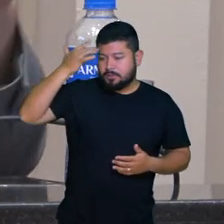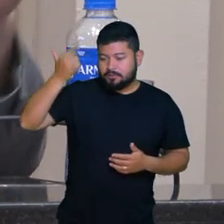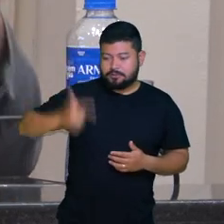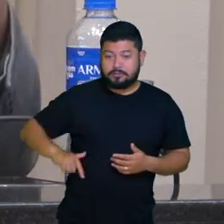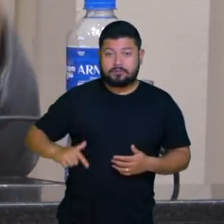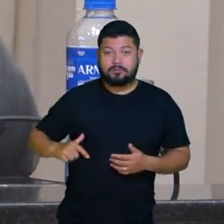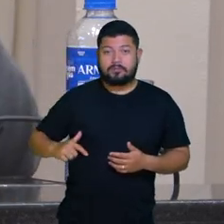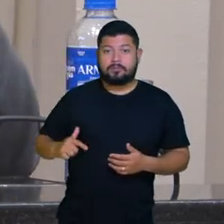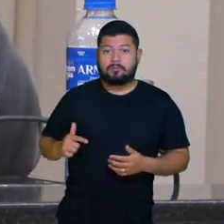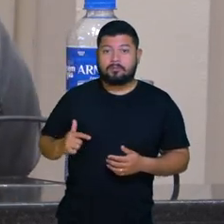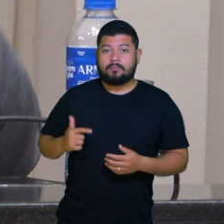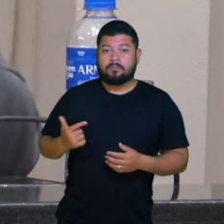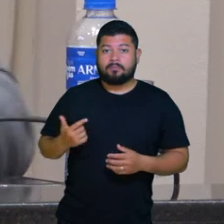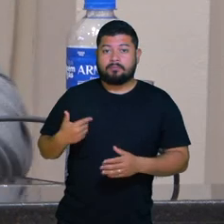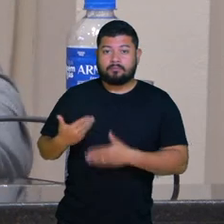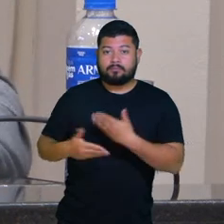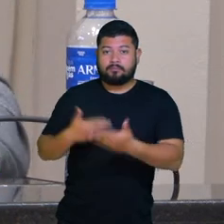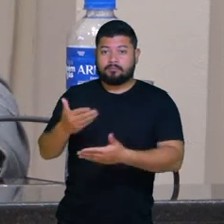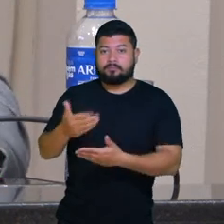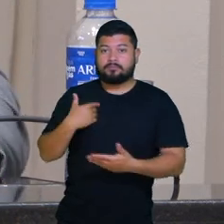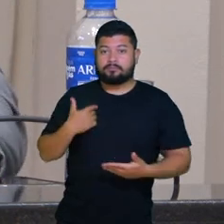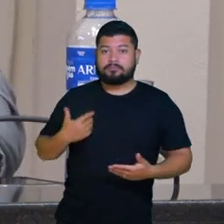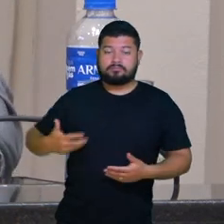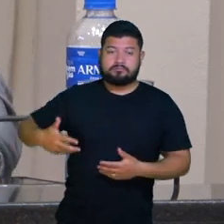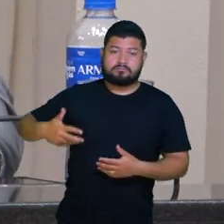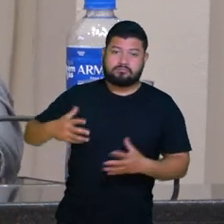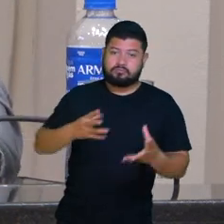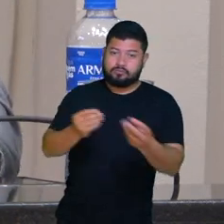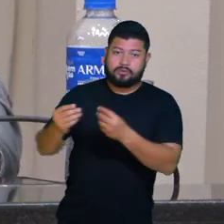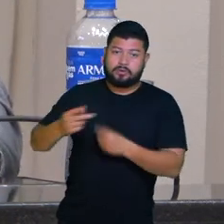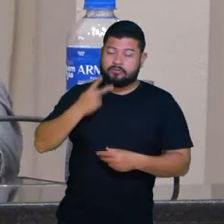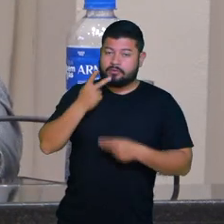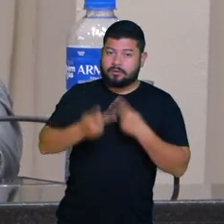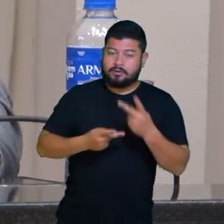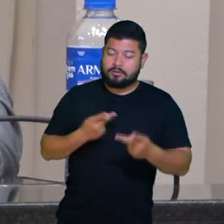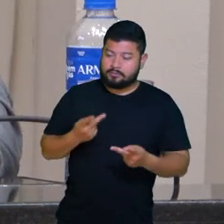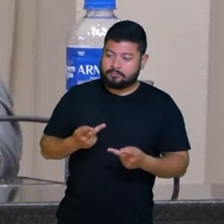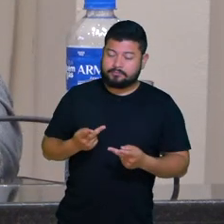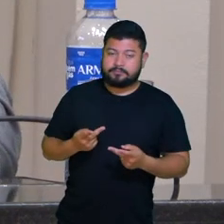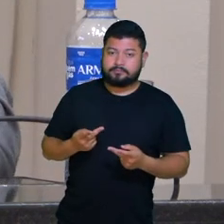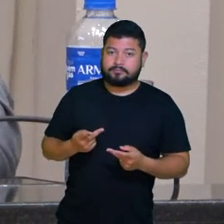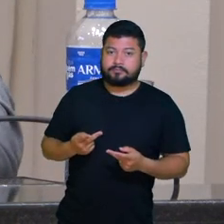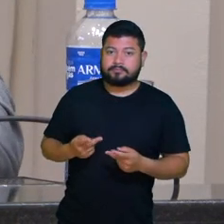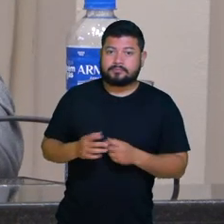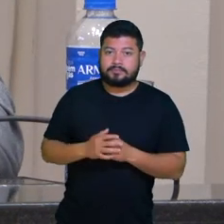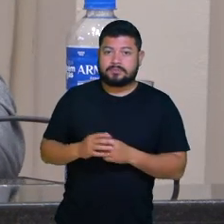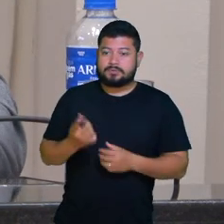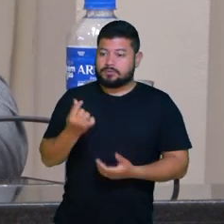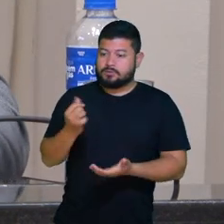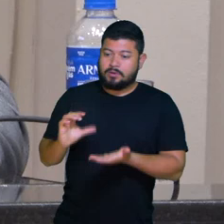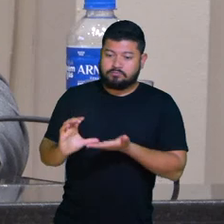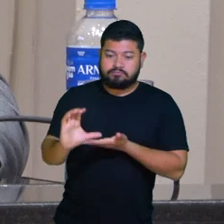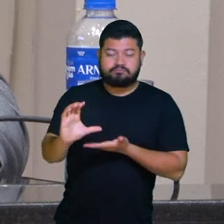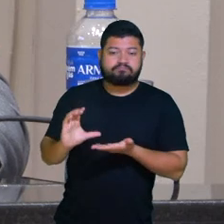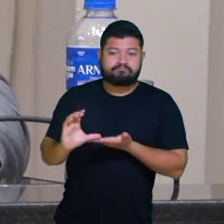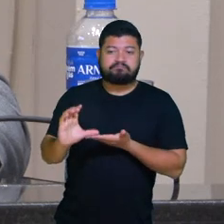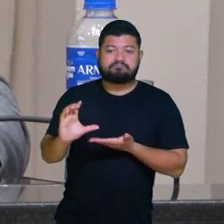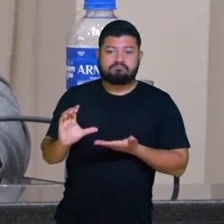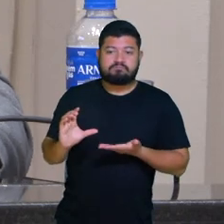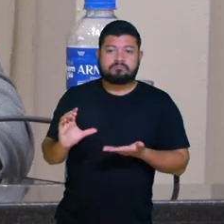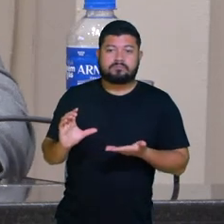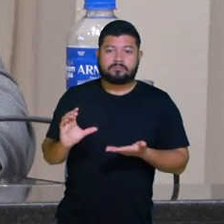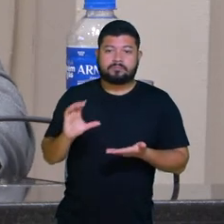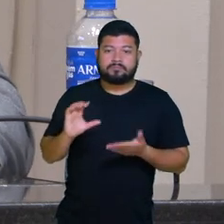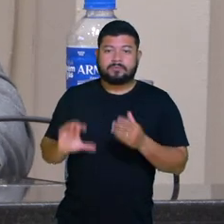em certa medida apareceram apareceram nas falas né Eh Nas questões de investimento né de de